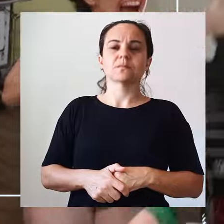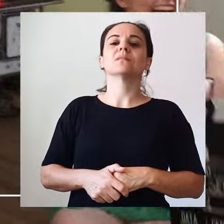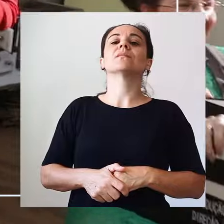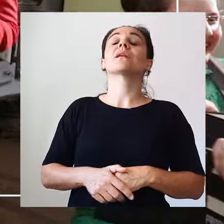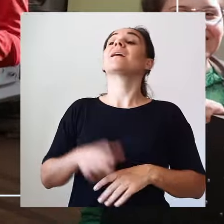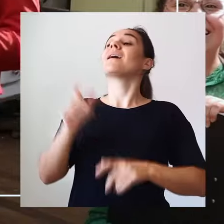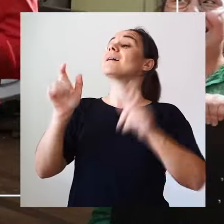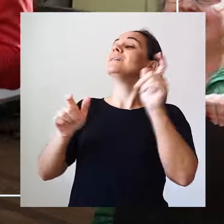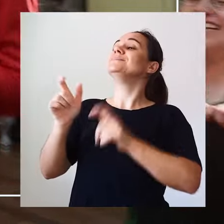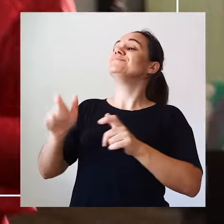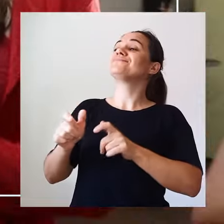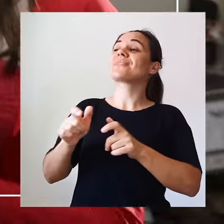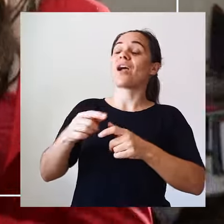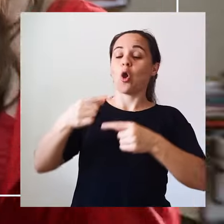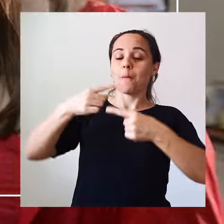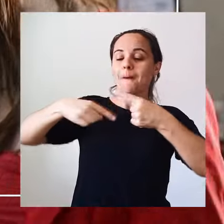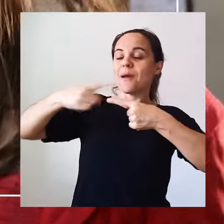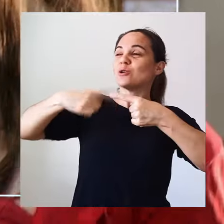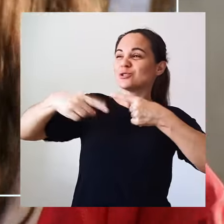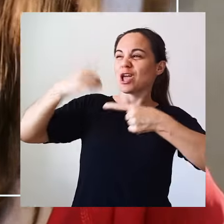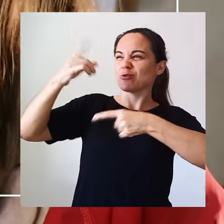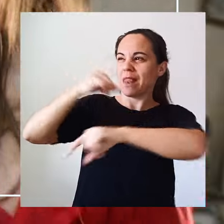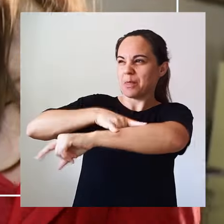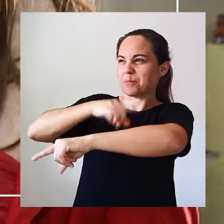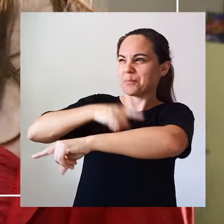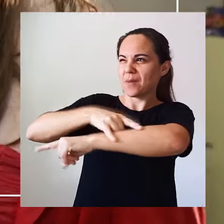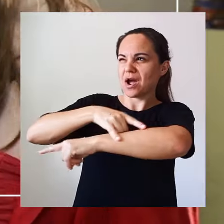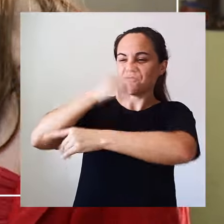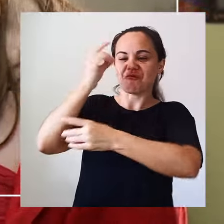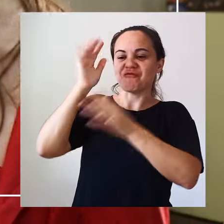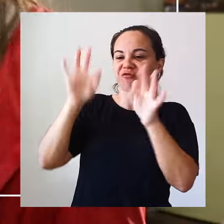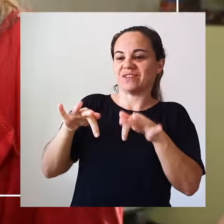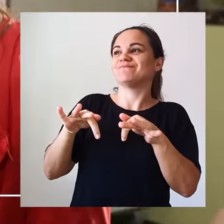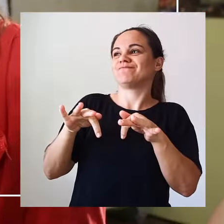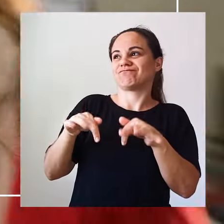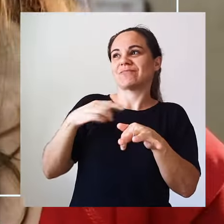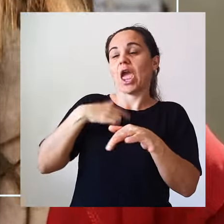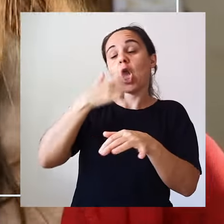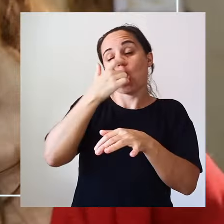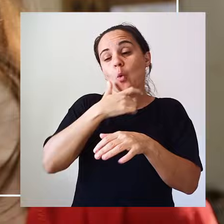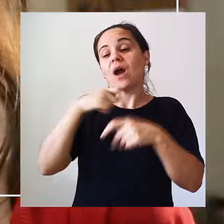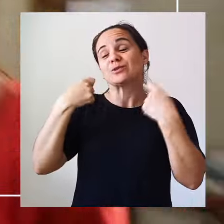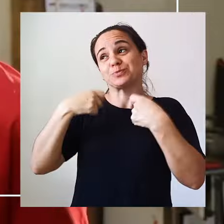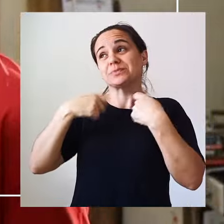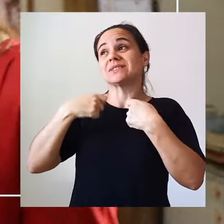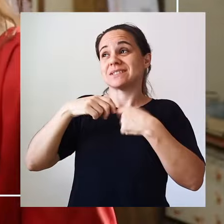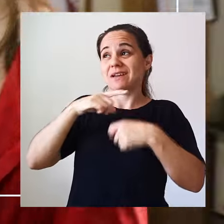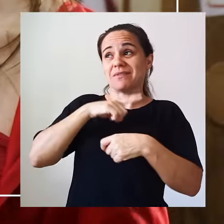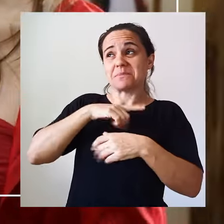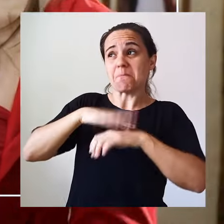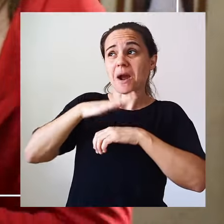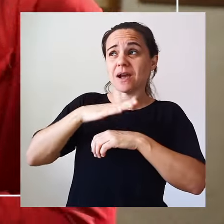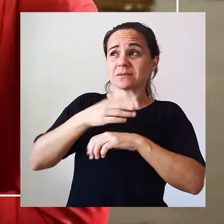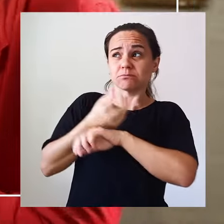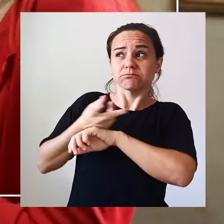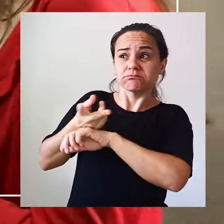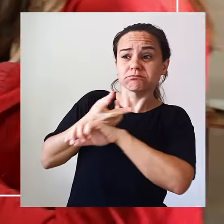Gente, acabou o papel higiênico lá na patente. E eu acho que tinha que ver mais uns rolos.